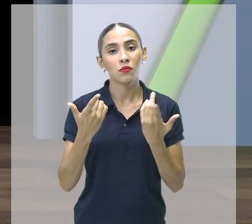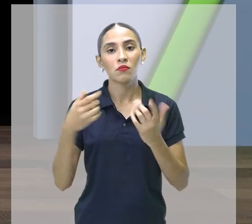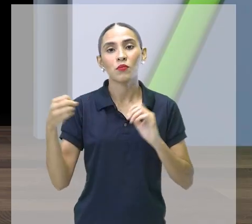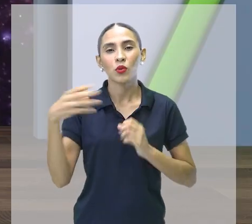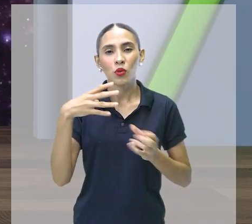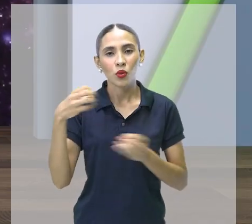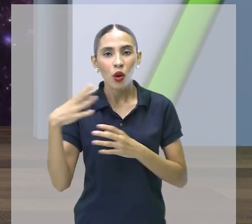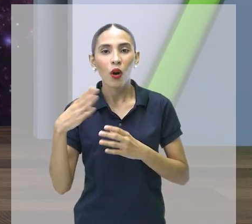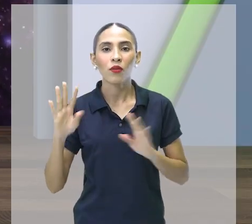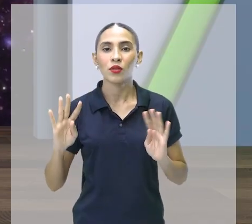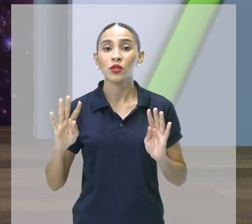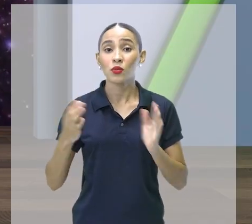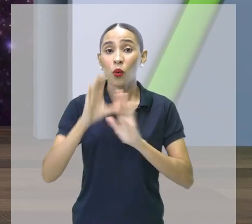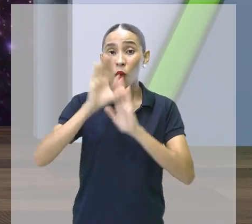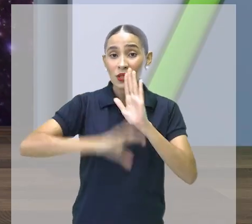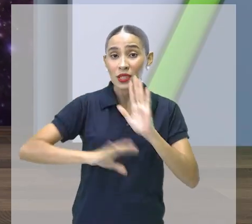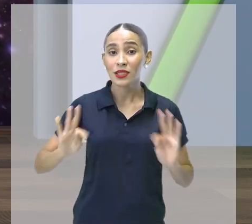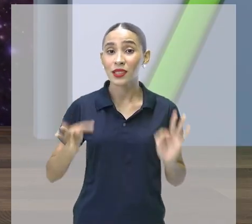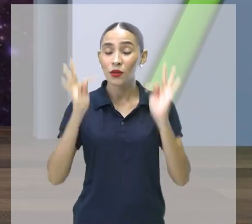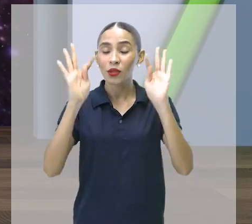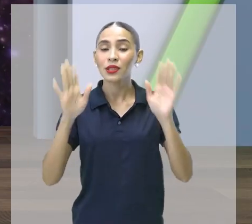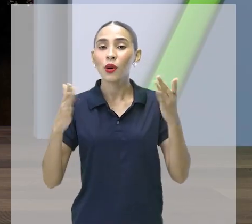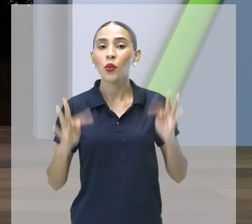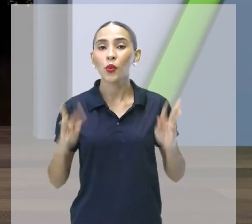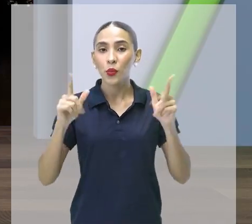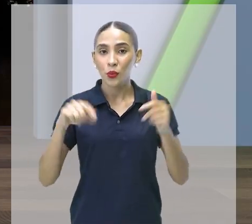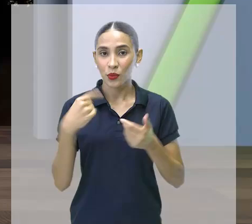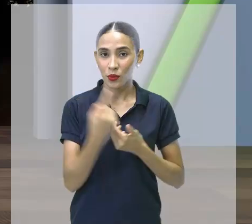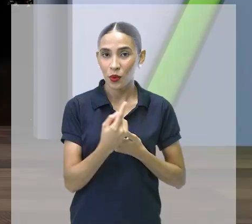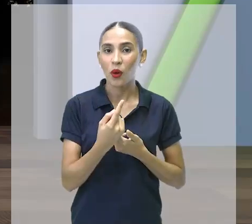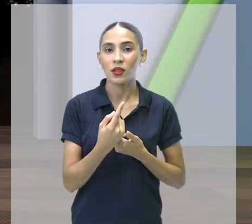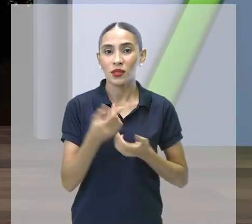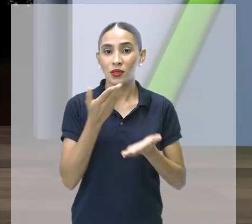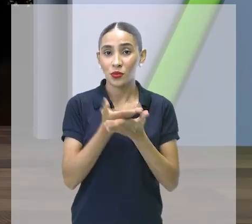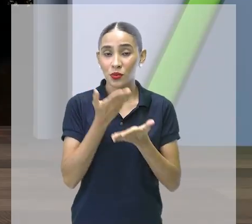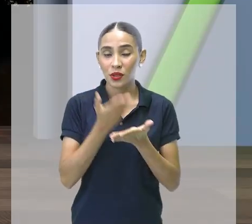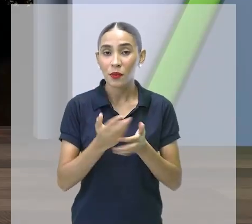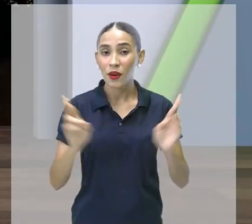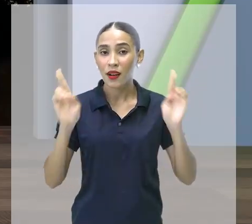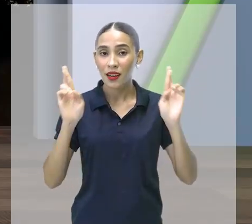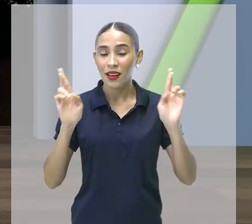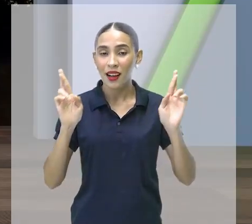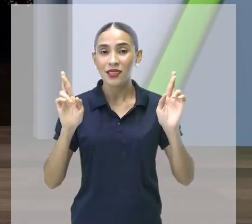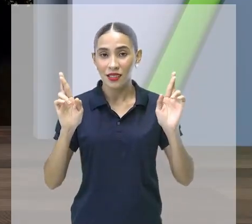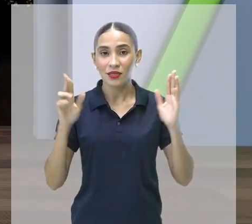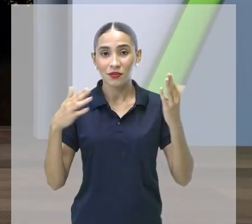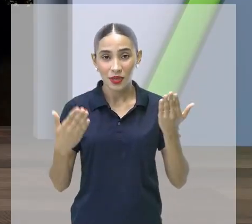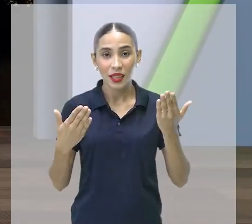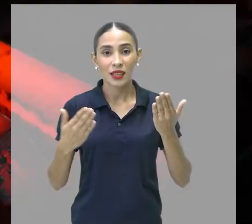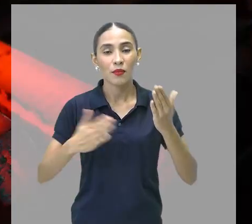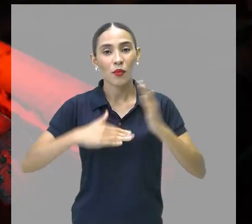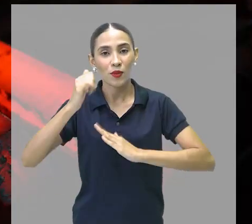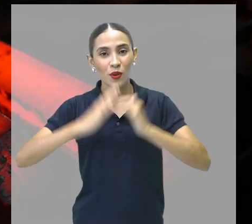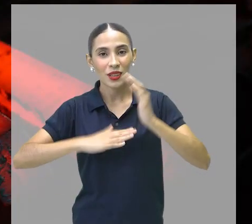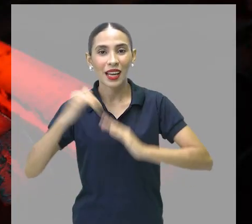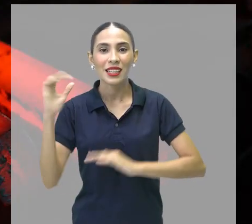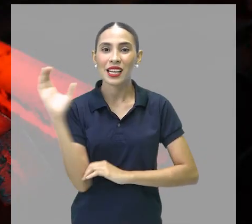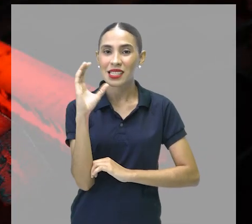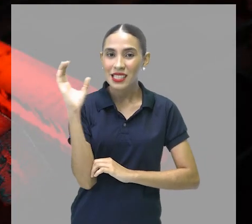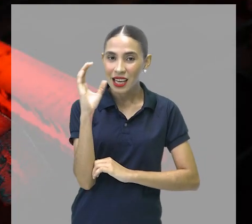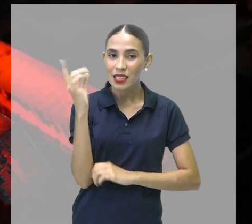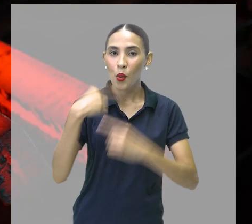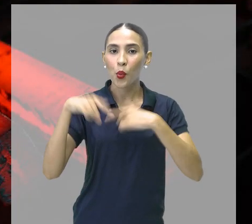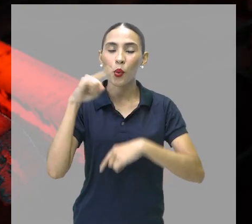cientistas que fizeram a história. E, com base nisso, nós vamos falar agora da radiação de corpo